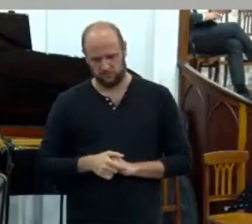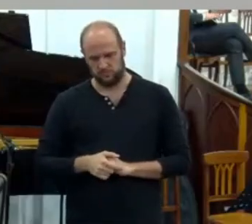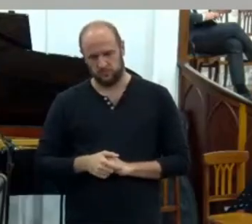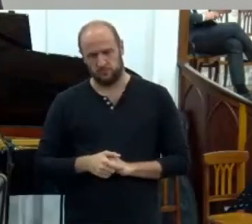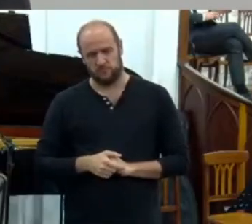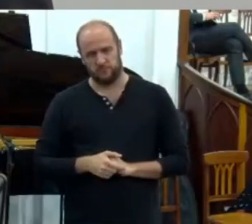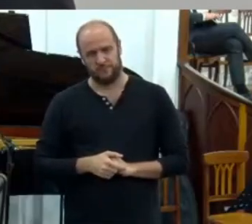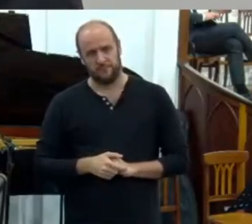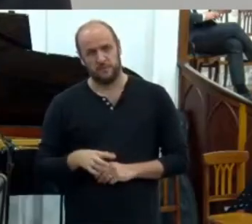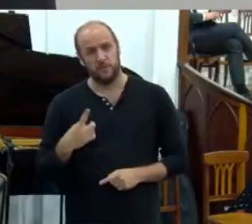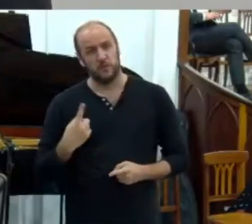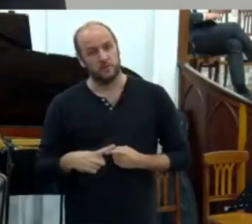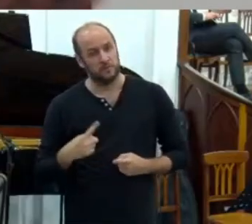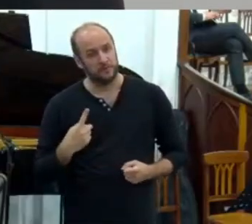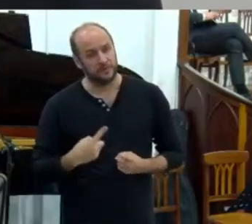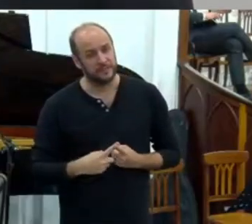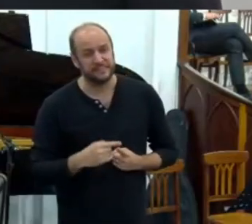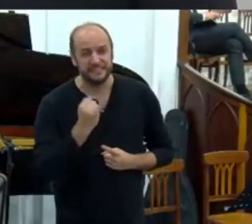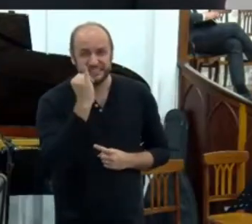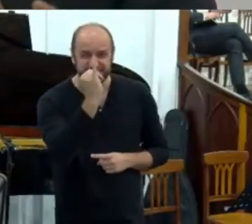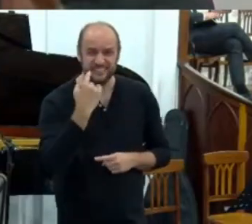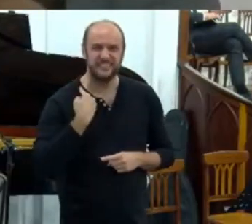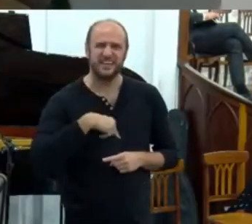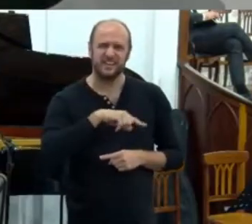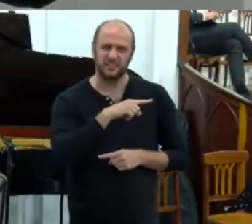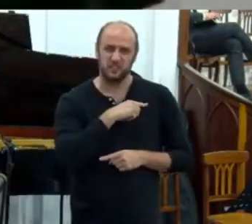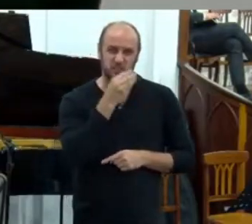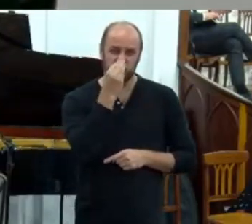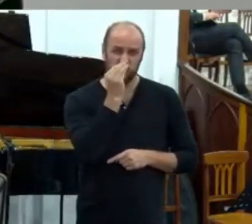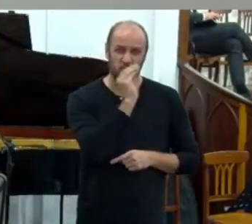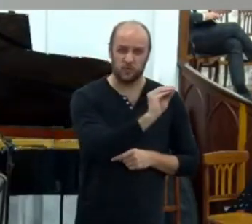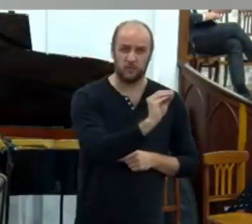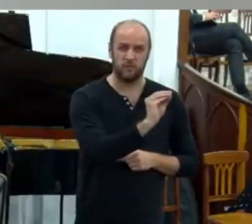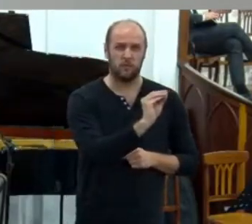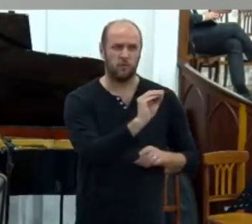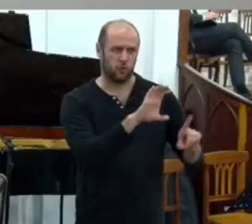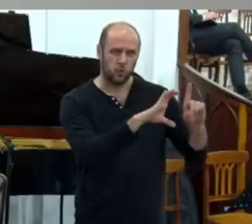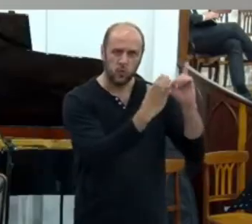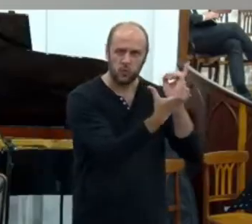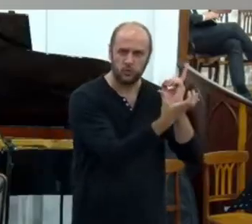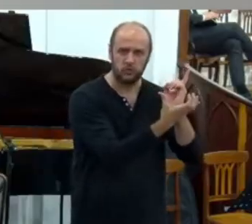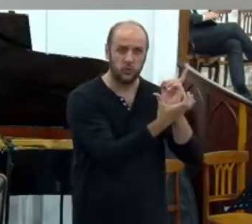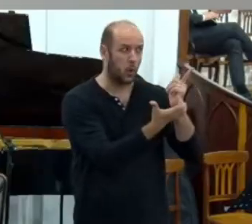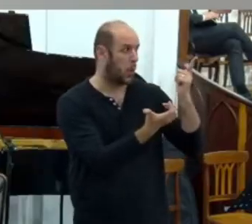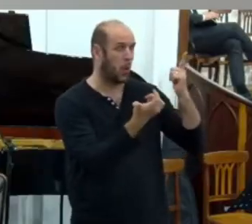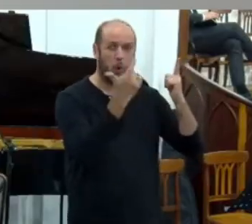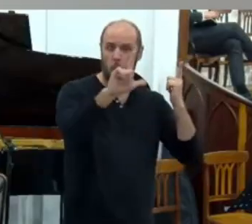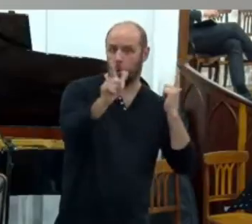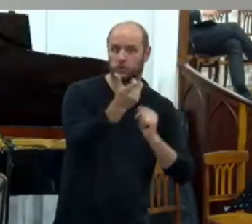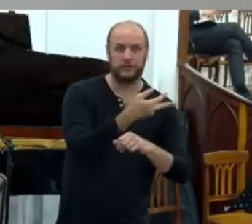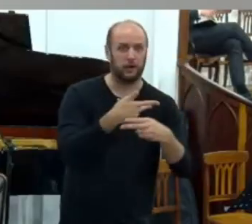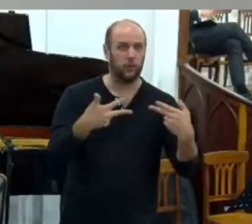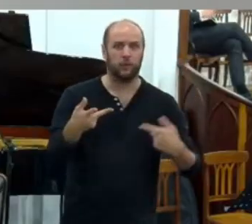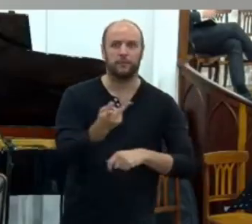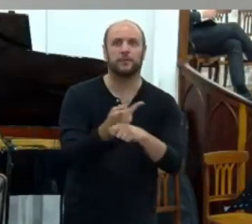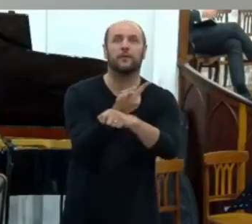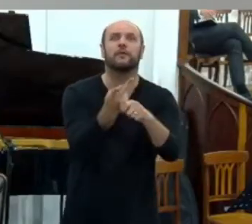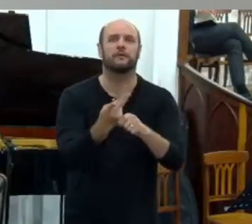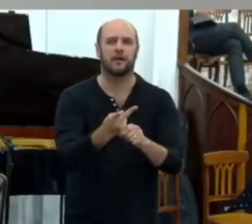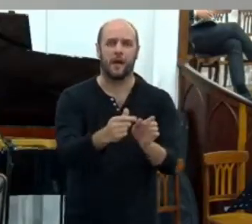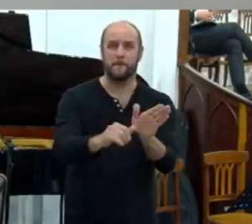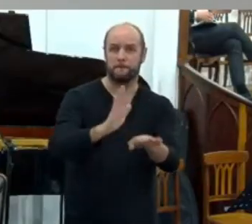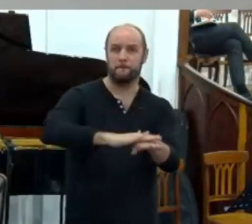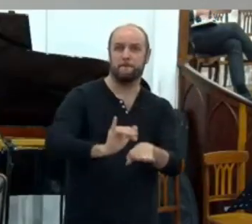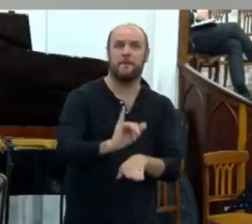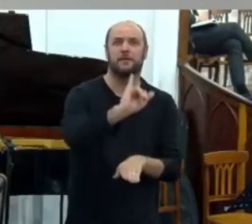Isso porque ao negligenciarmos, ao elegermos outra coisa como mais importante ou prioritária no